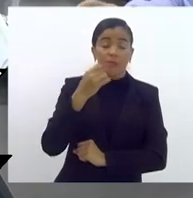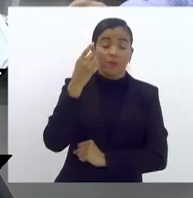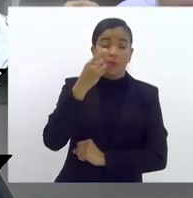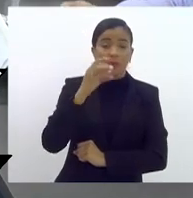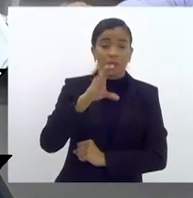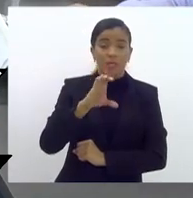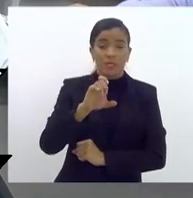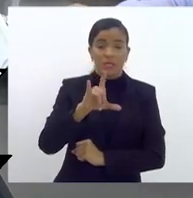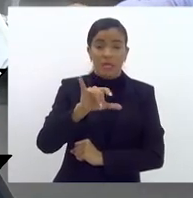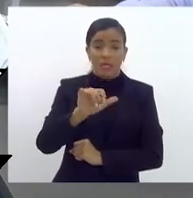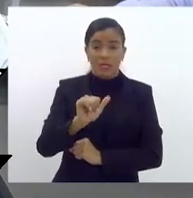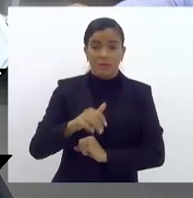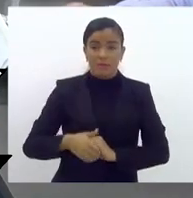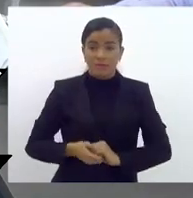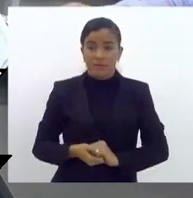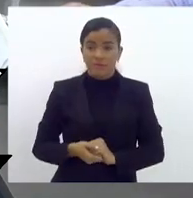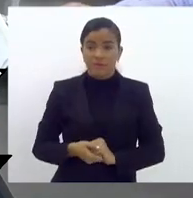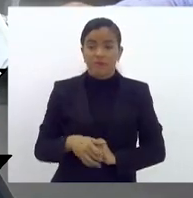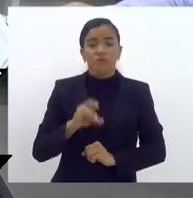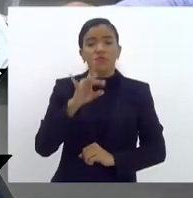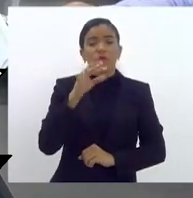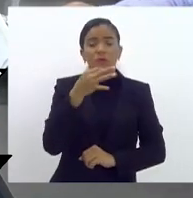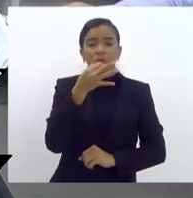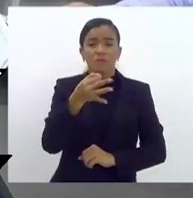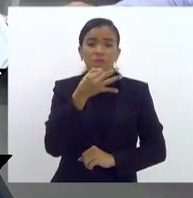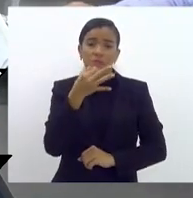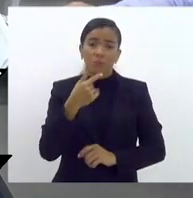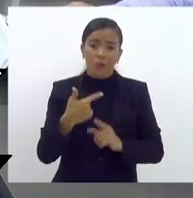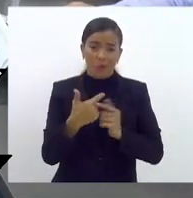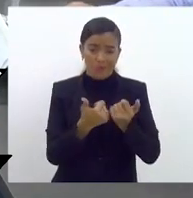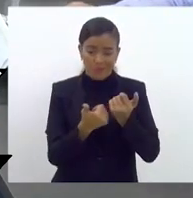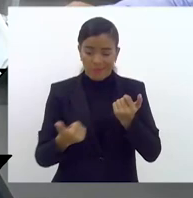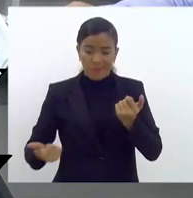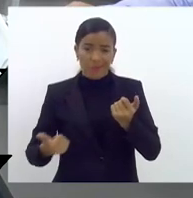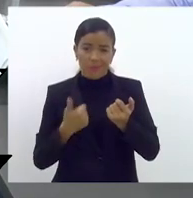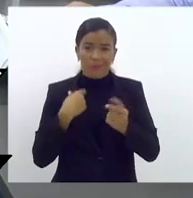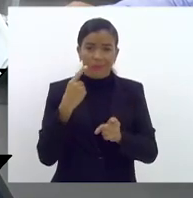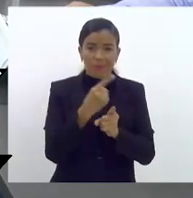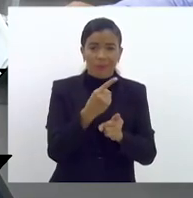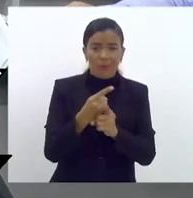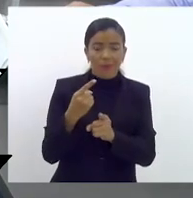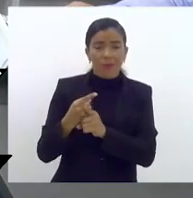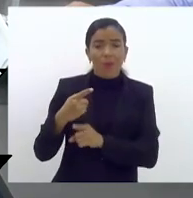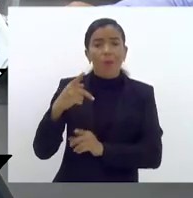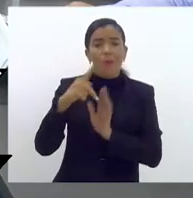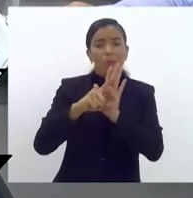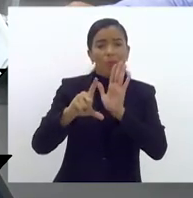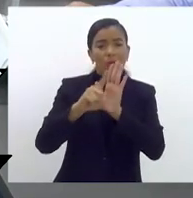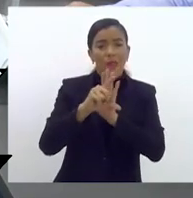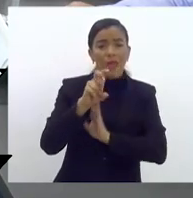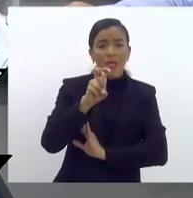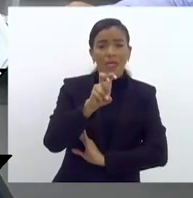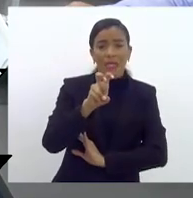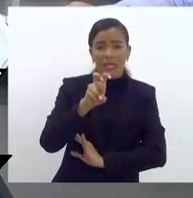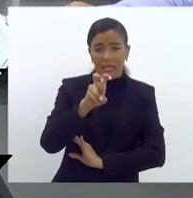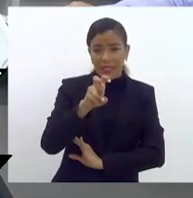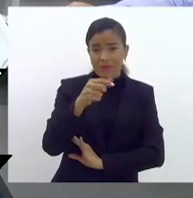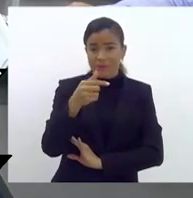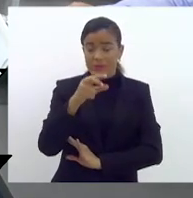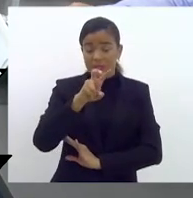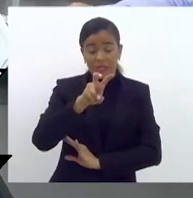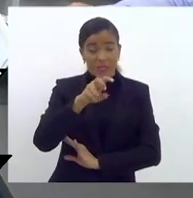observação não é porque aqui a minha Assessoria via levantada a existência de um outro projeto de lei que é o que é 70 de